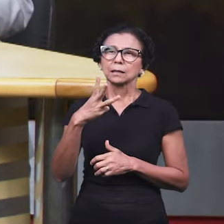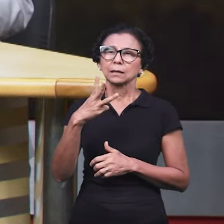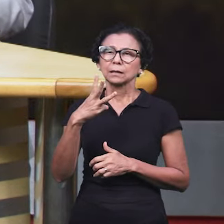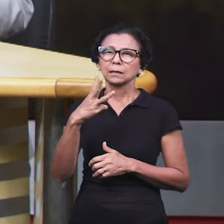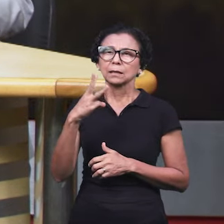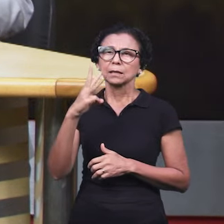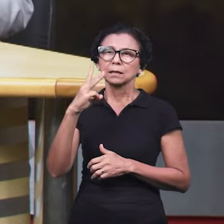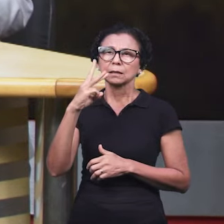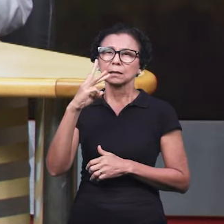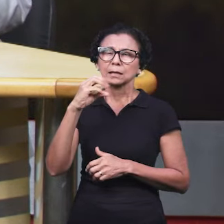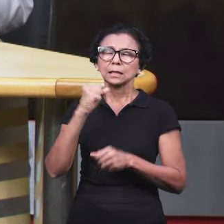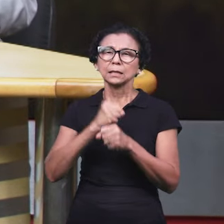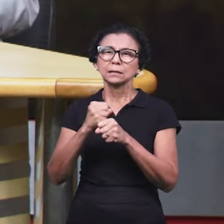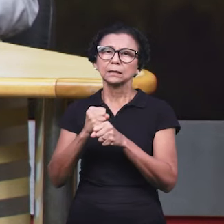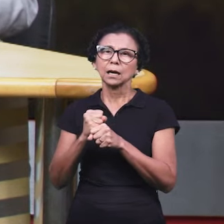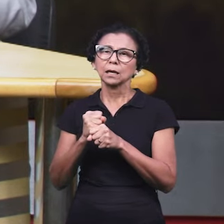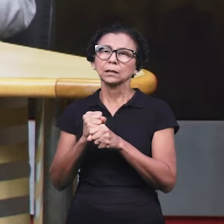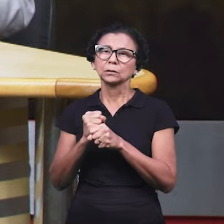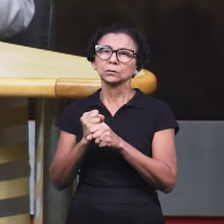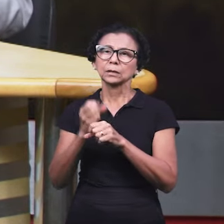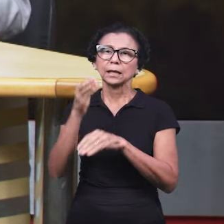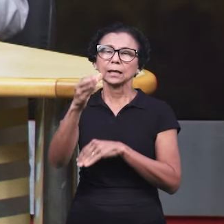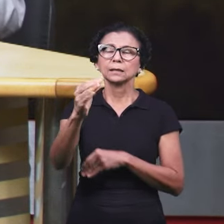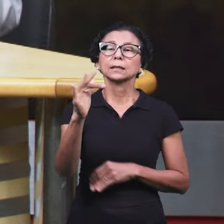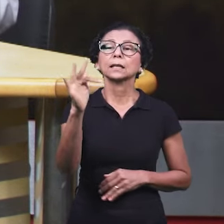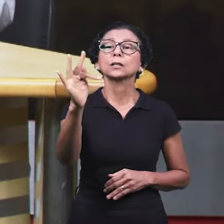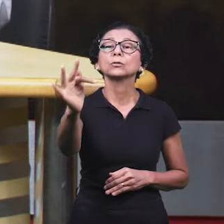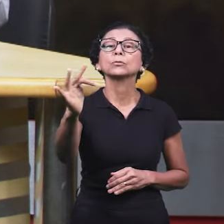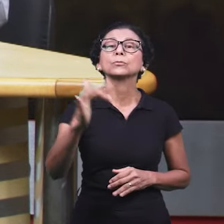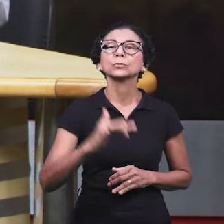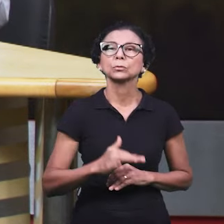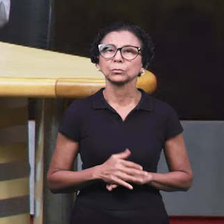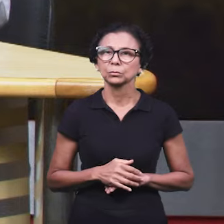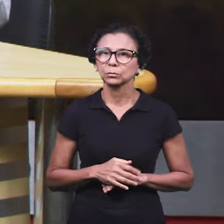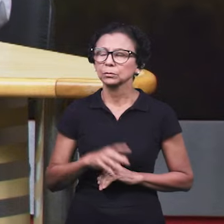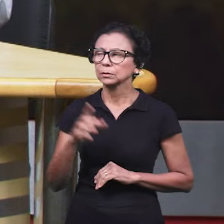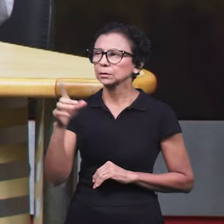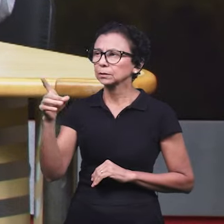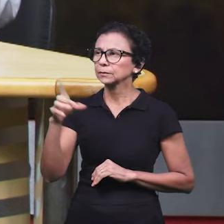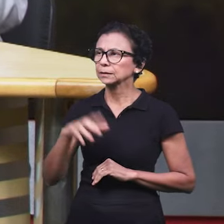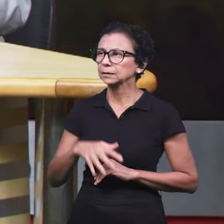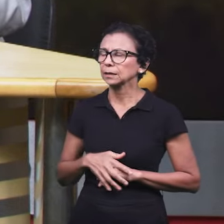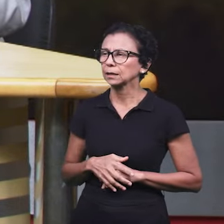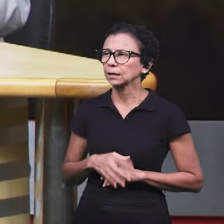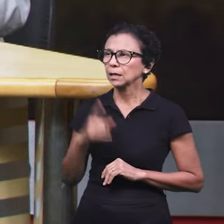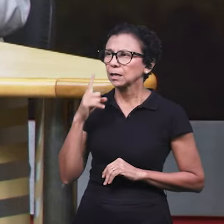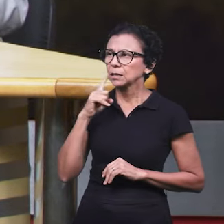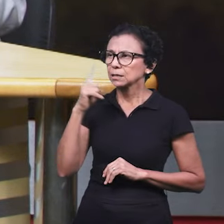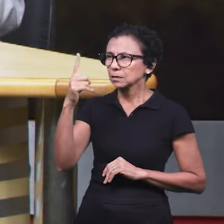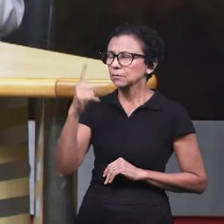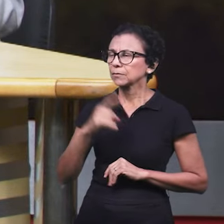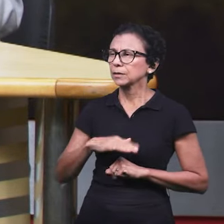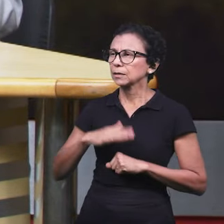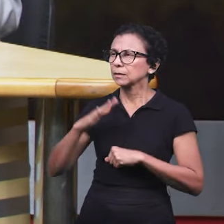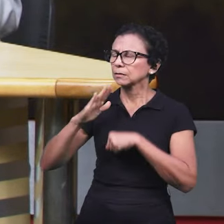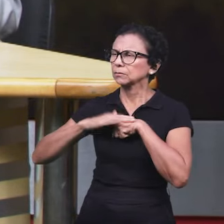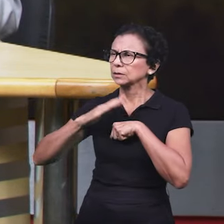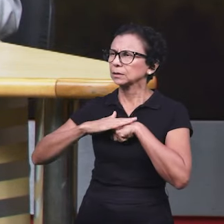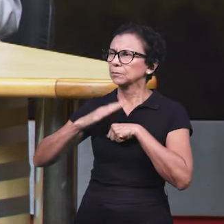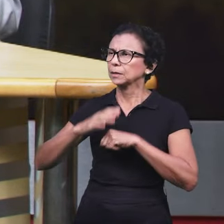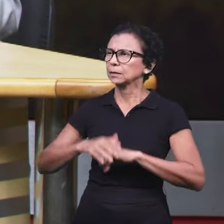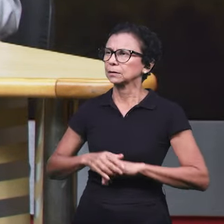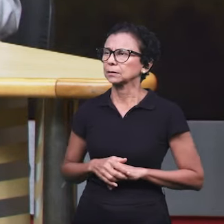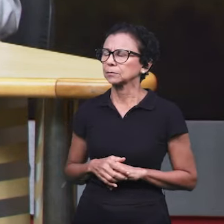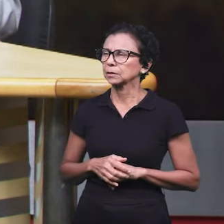na frente você pudesse se encontrar com você mesma e você tivesse direito a fazer uma